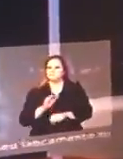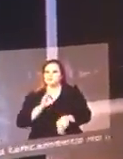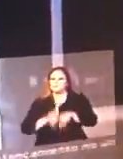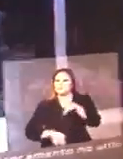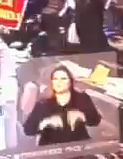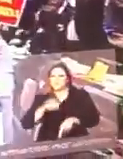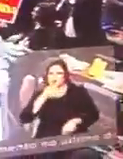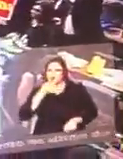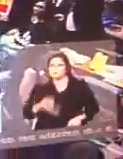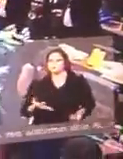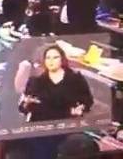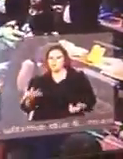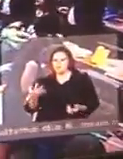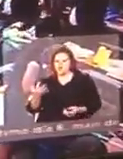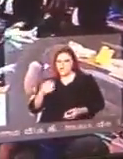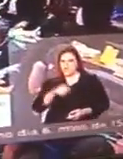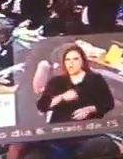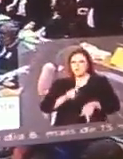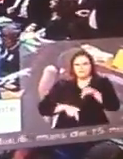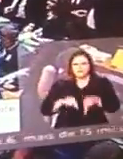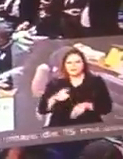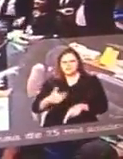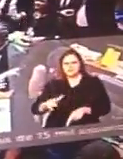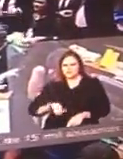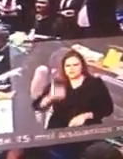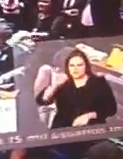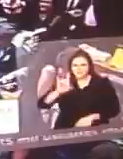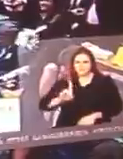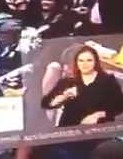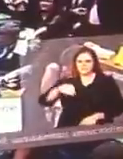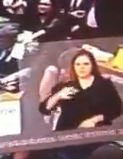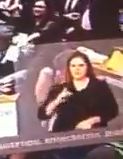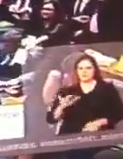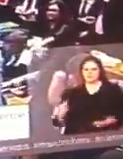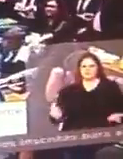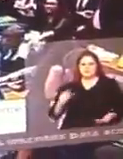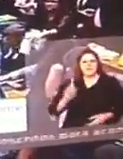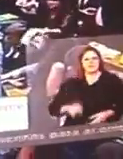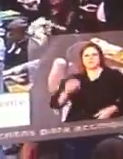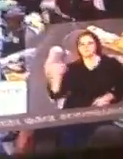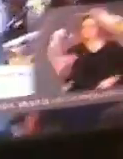valesse mais na democracia e ele não fosse a expressão maior da soberania.